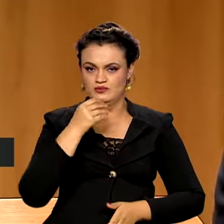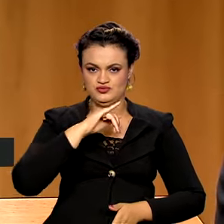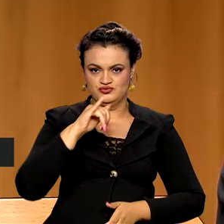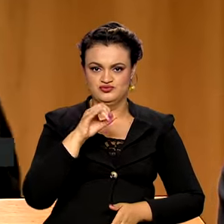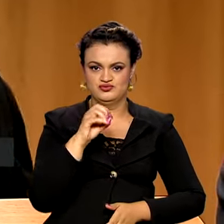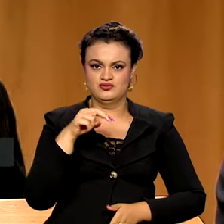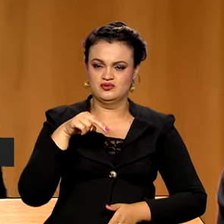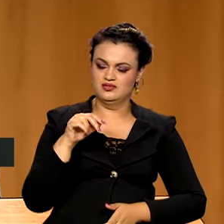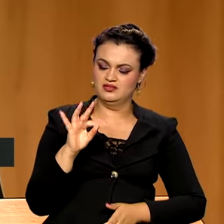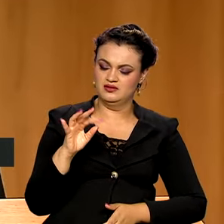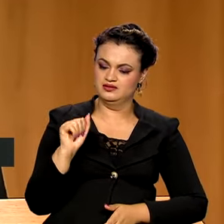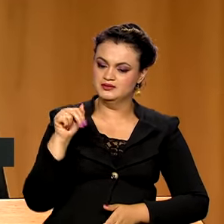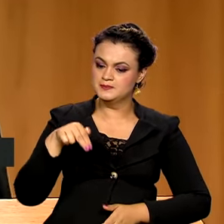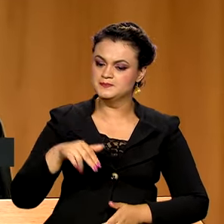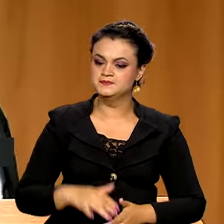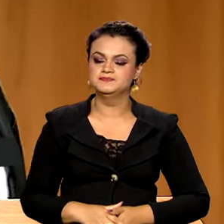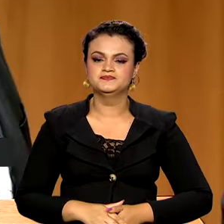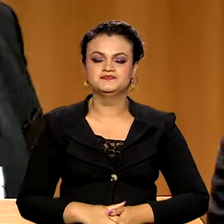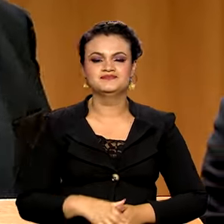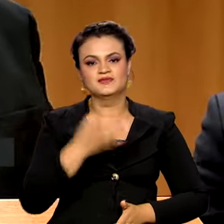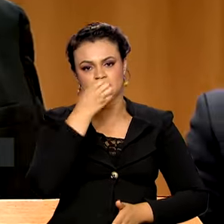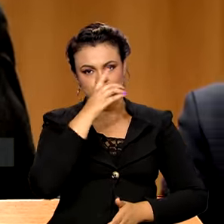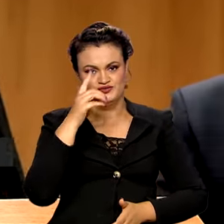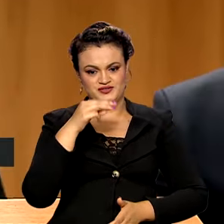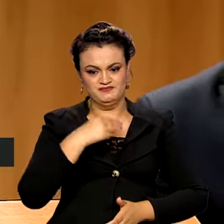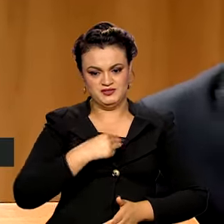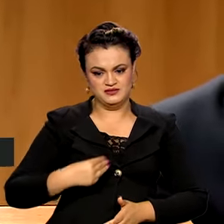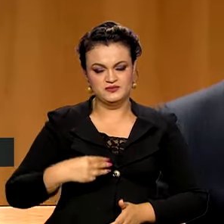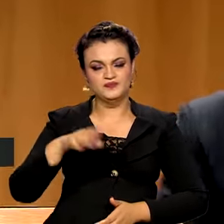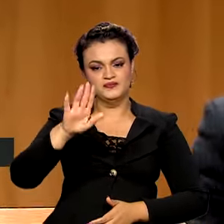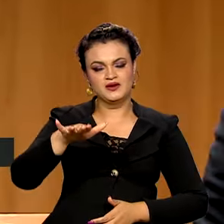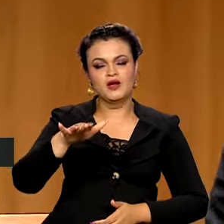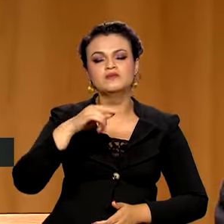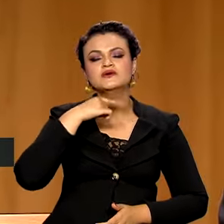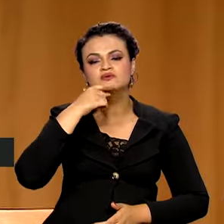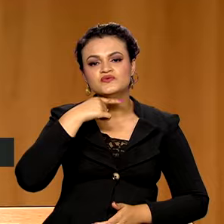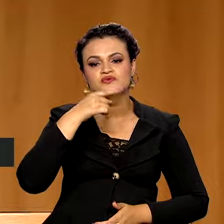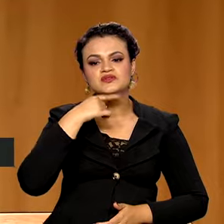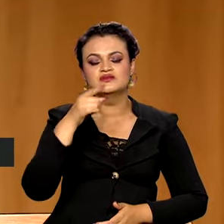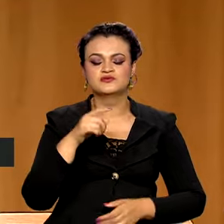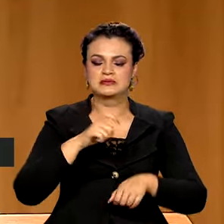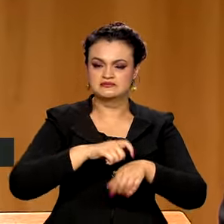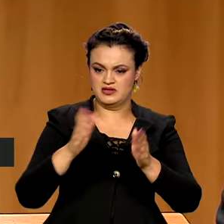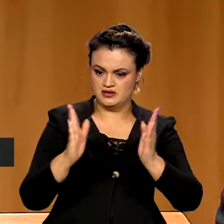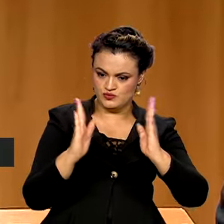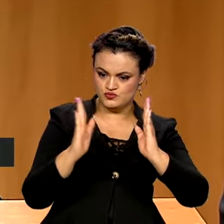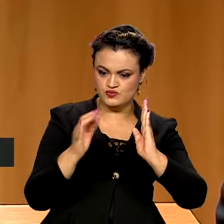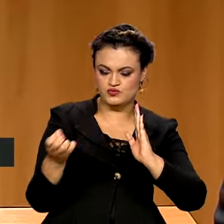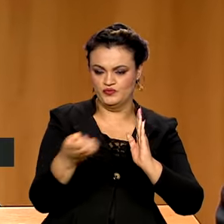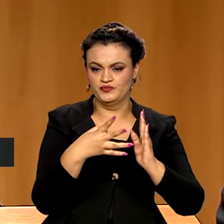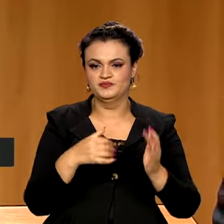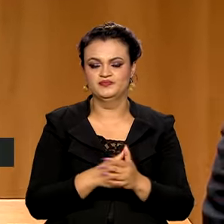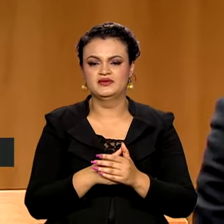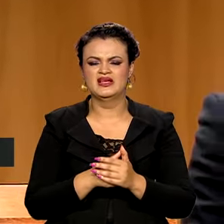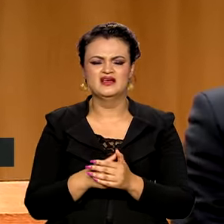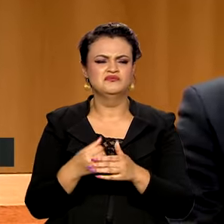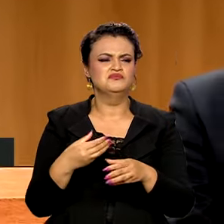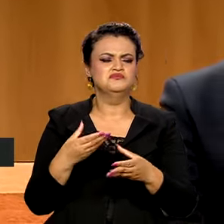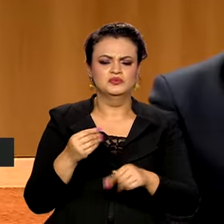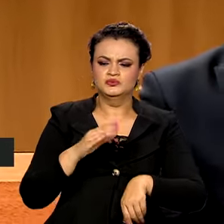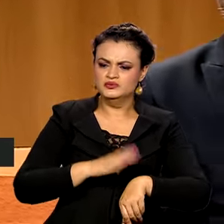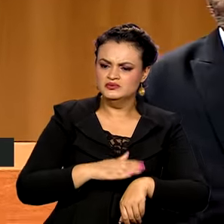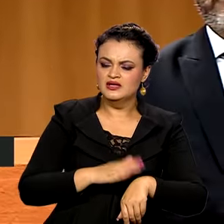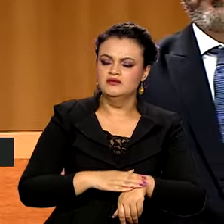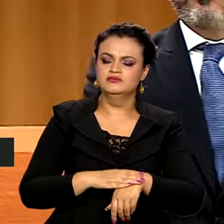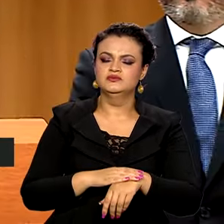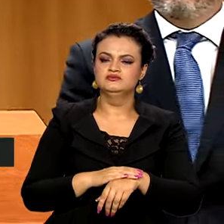Itatiaia. Obrigado, bom dia, ministro. Uma dúvida sobre essa nova etapa. É que depois de muito tempo, com